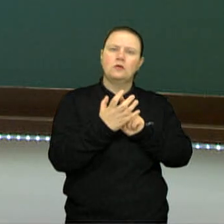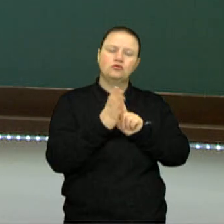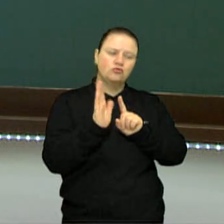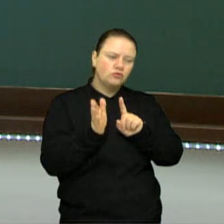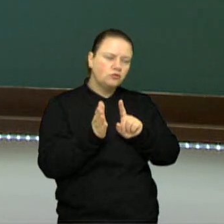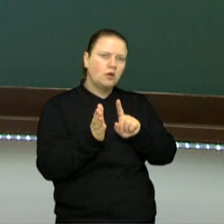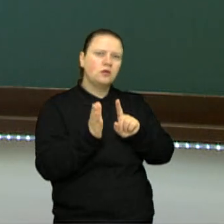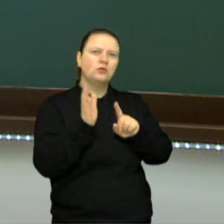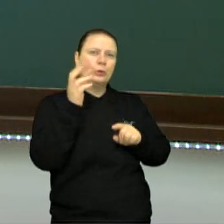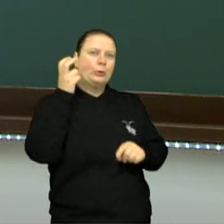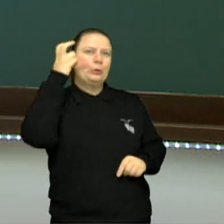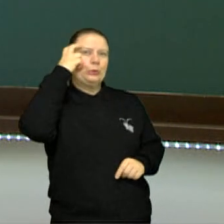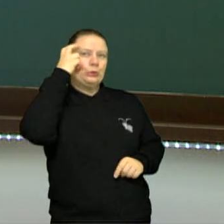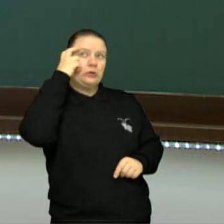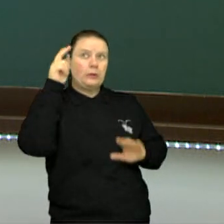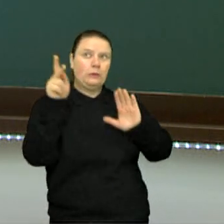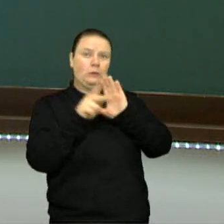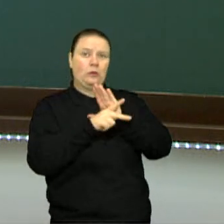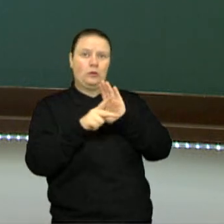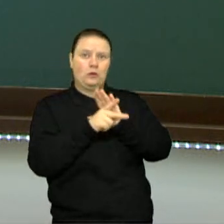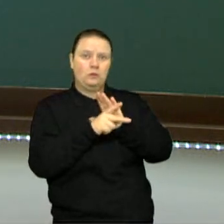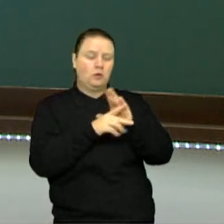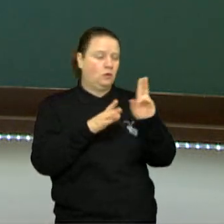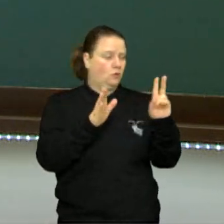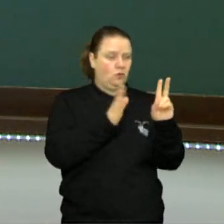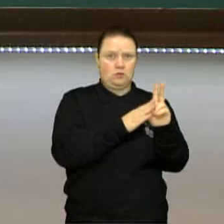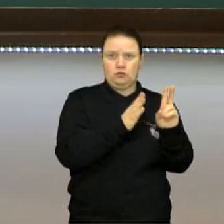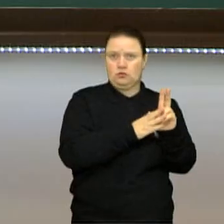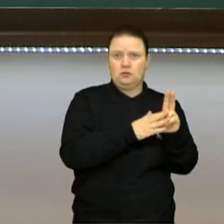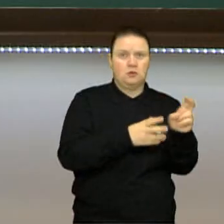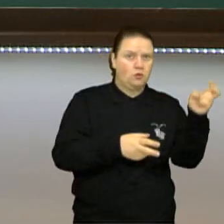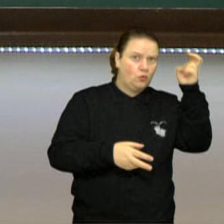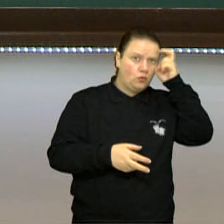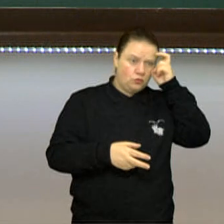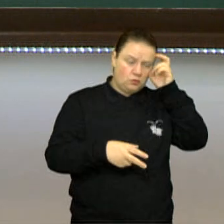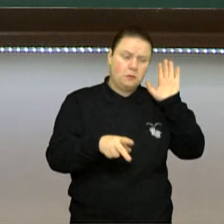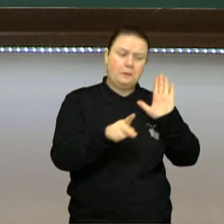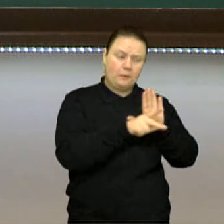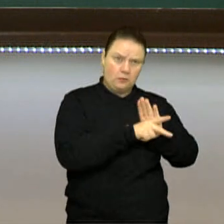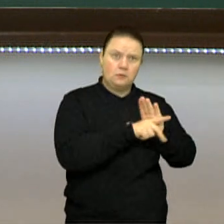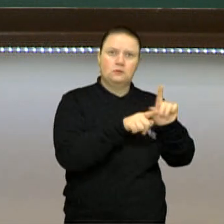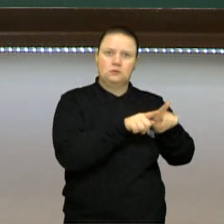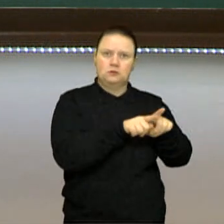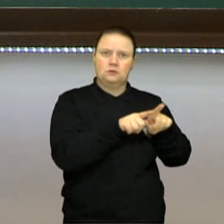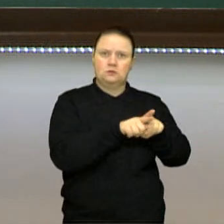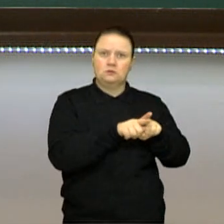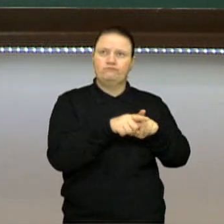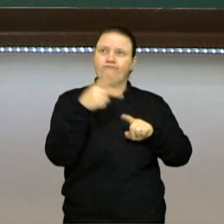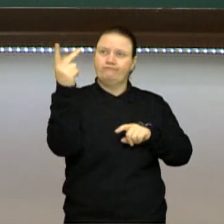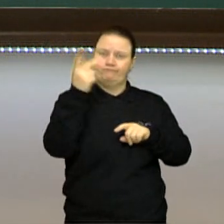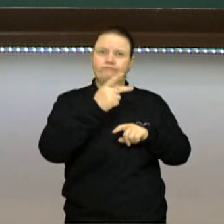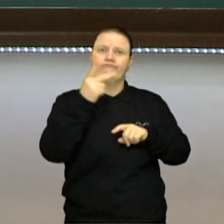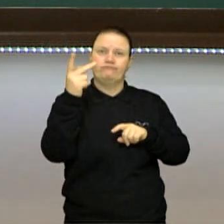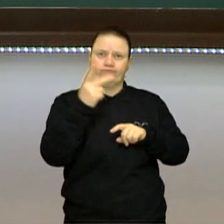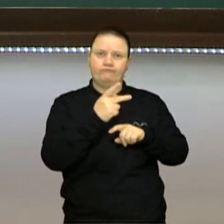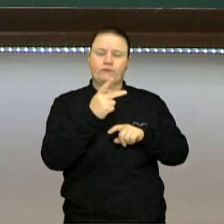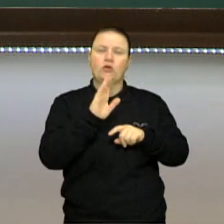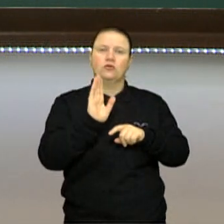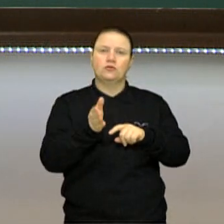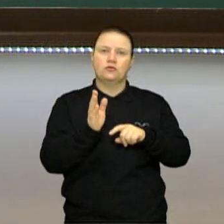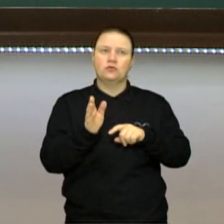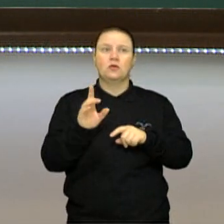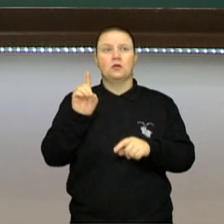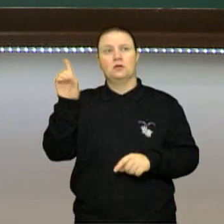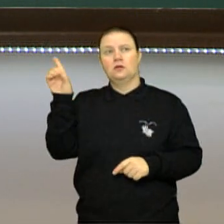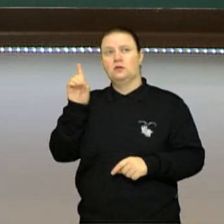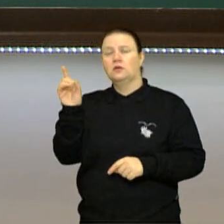sua cultura, seus hábitos, os portugueses também, né? Eles tinham seus costumes, seus hábitos, sua cultura, né? Então, o